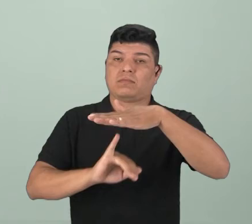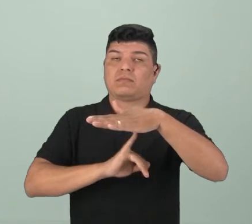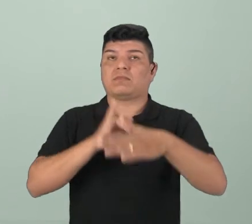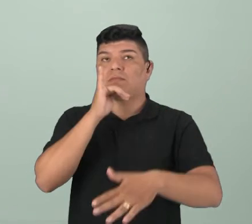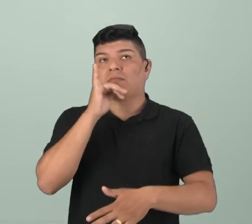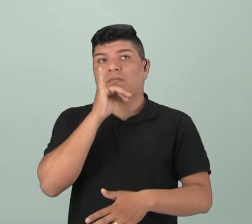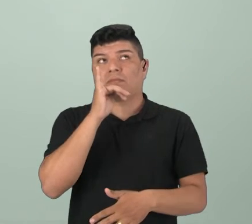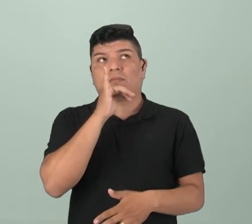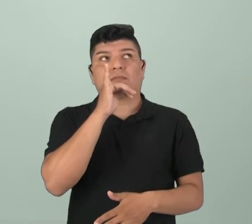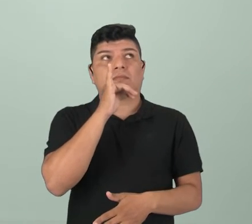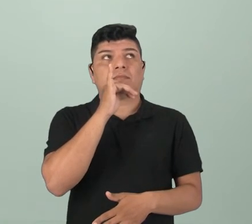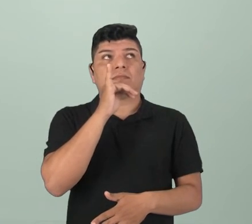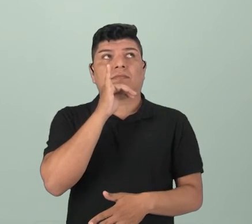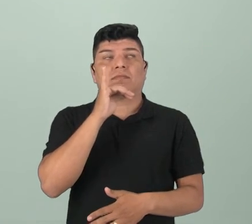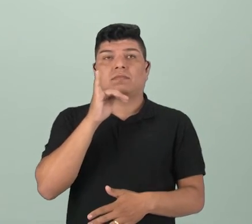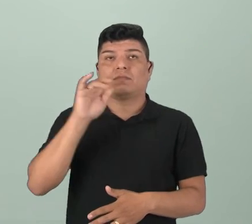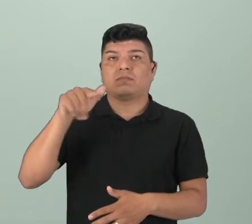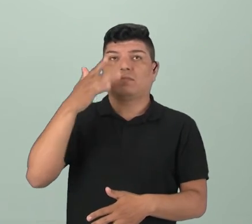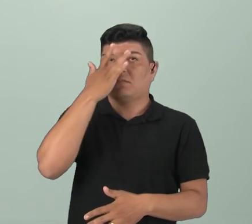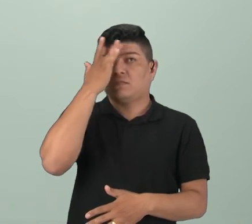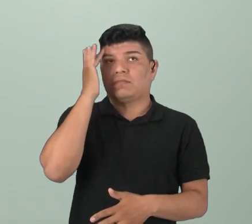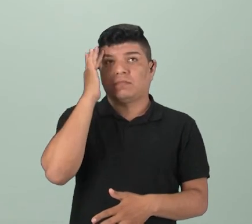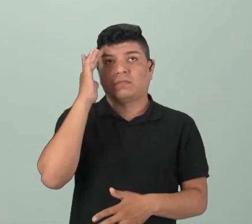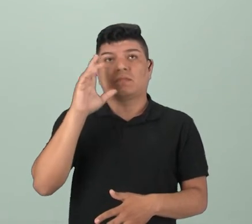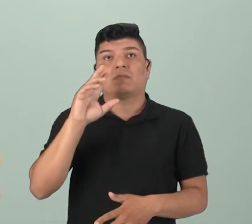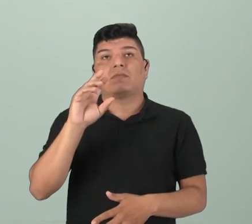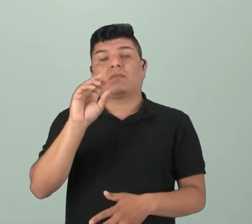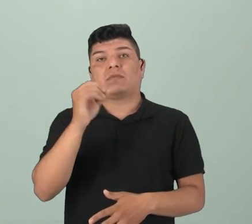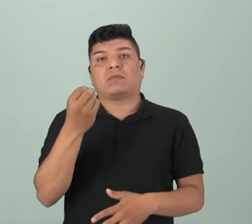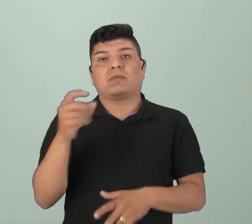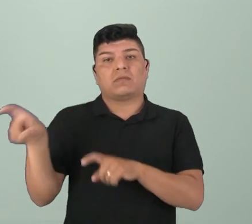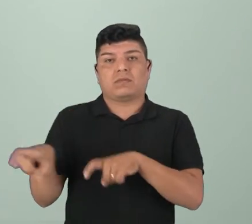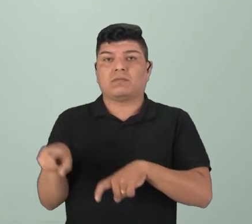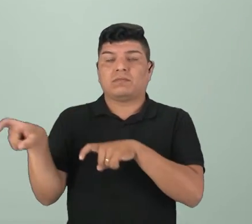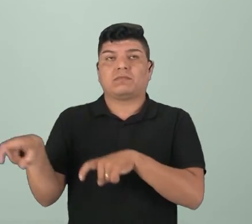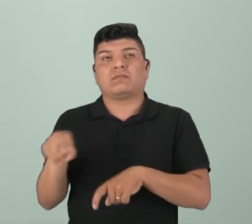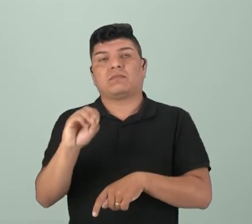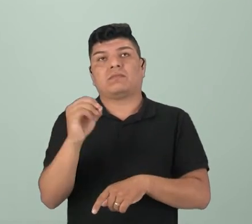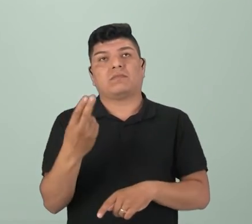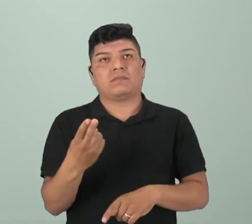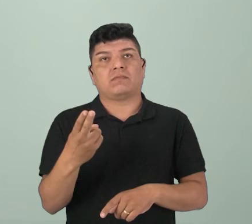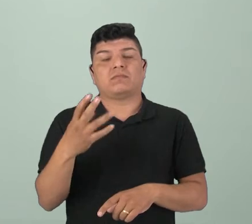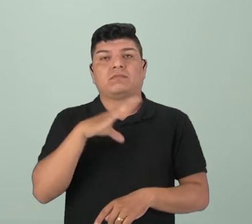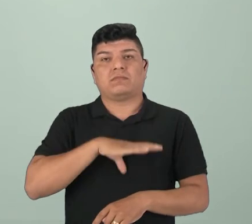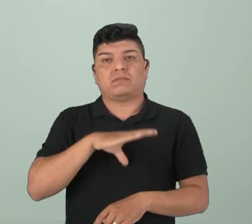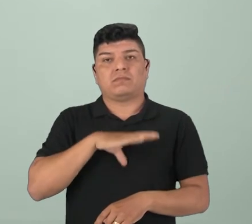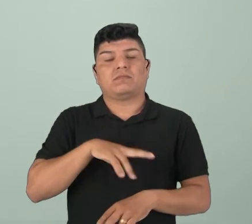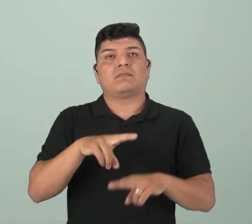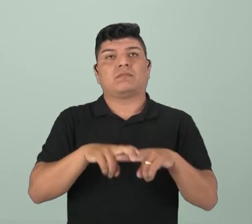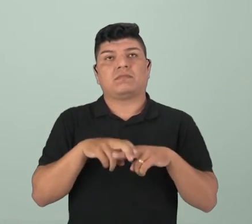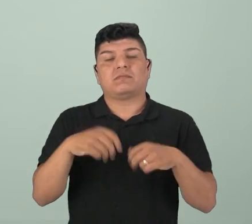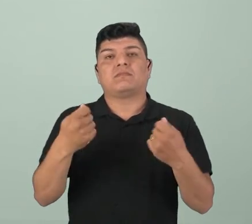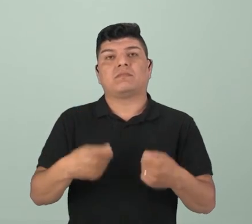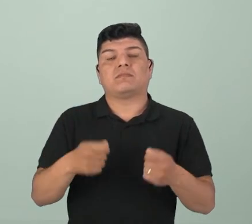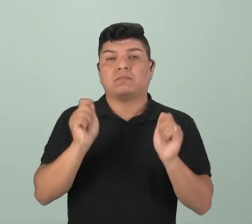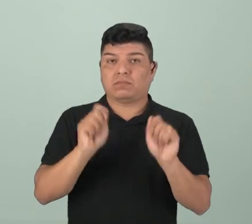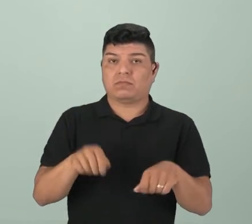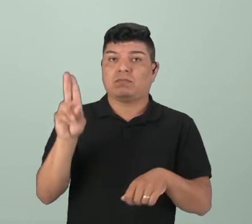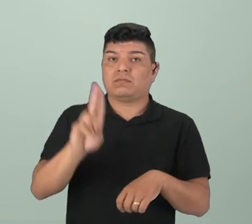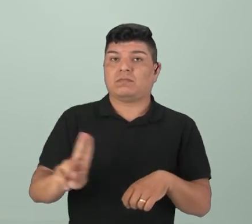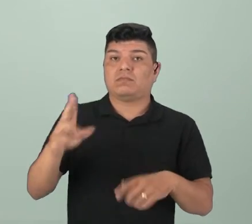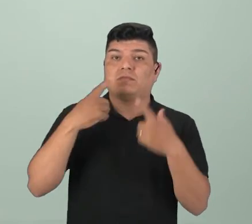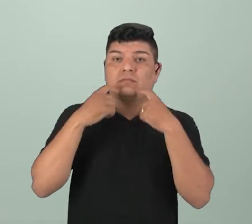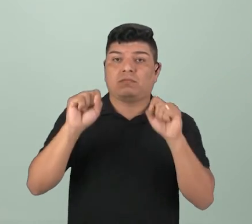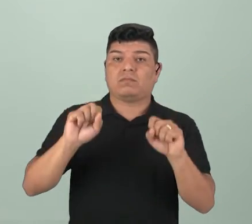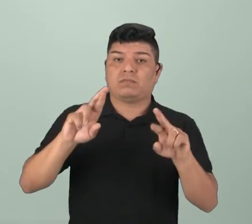um exemplo, né, de alguém, de uma fala do interior ou de uma fala da cidade, aí você pode utilizar outro tipo de linguagem,